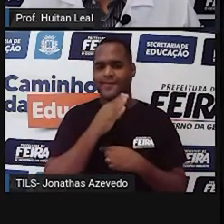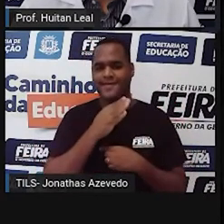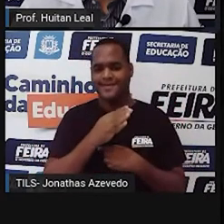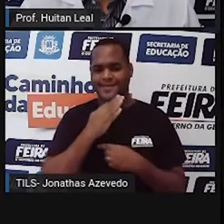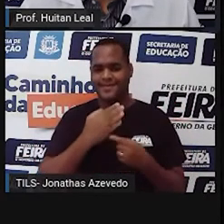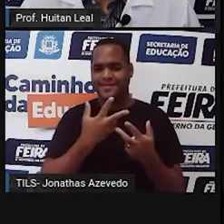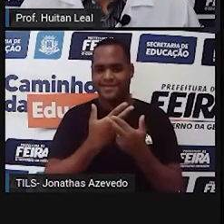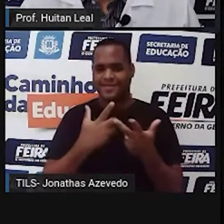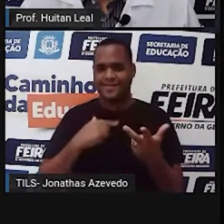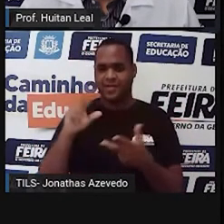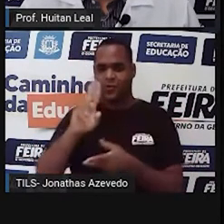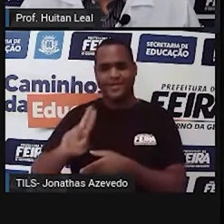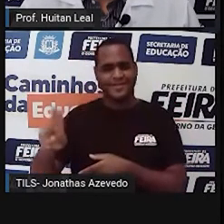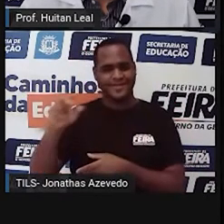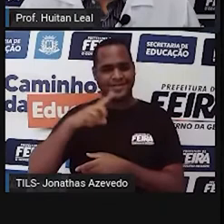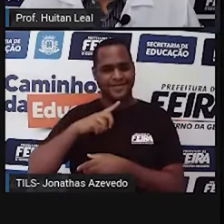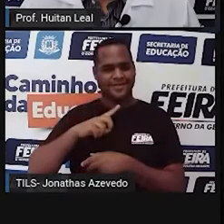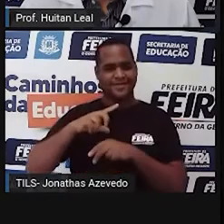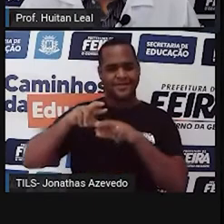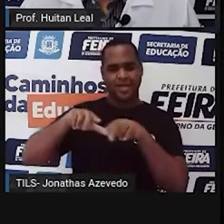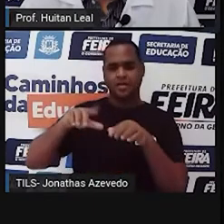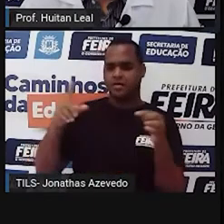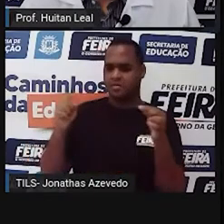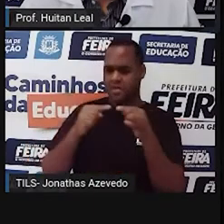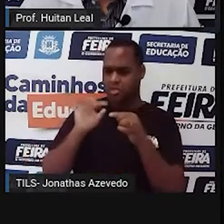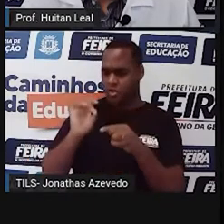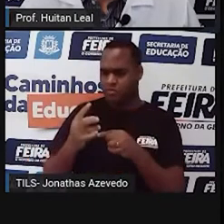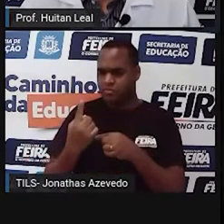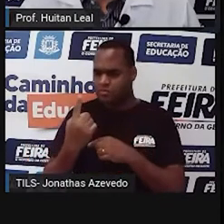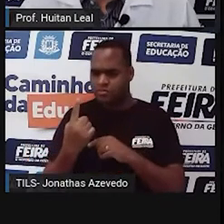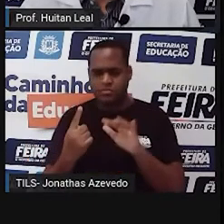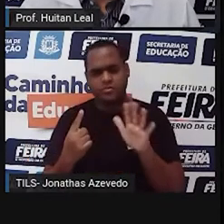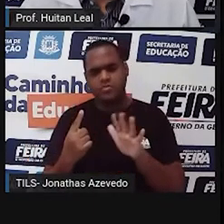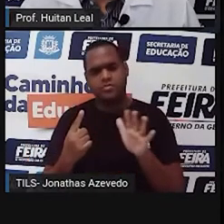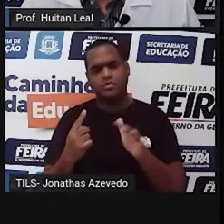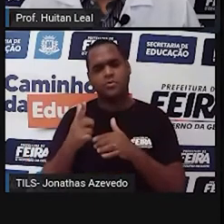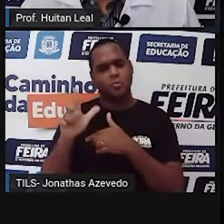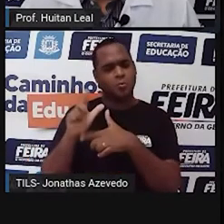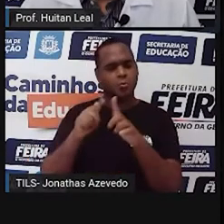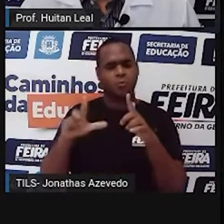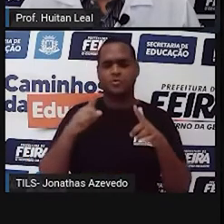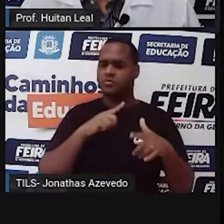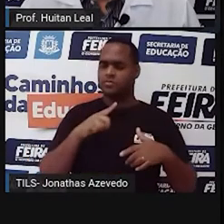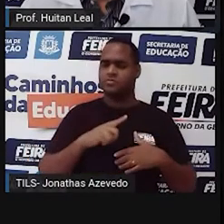mais utilizados, mas nunca são apenas esses. Tem muitos